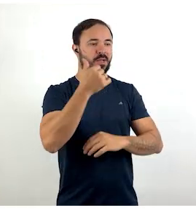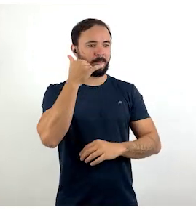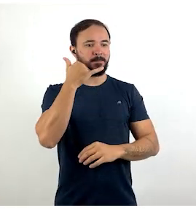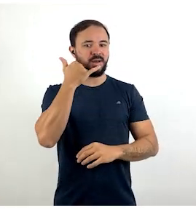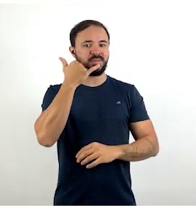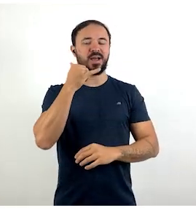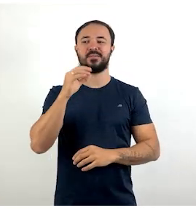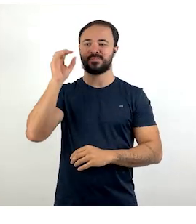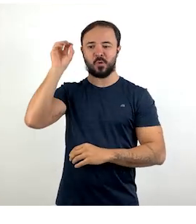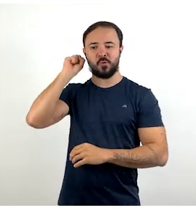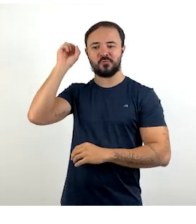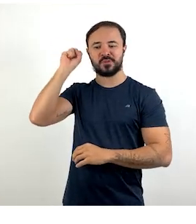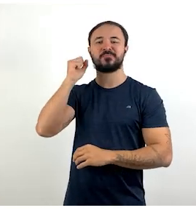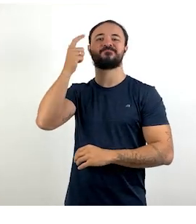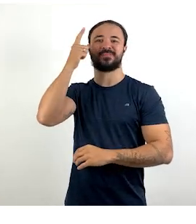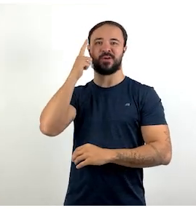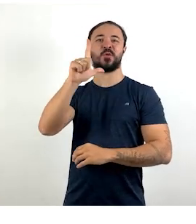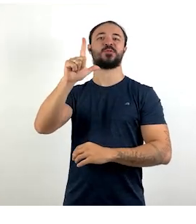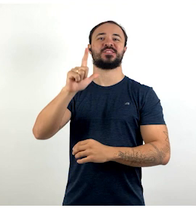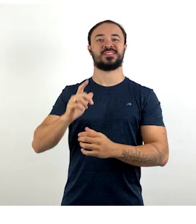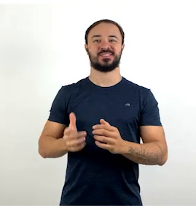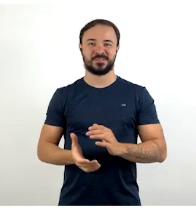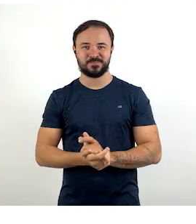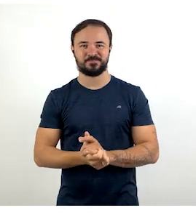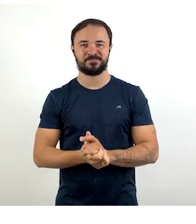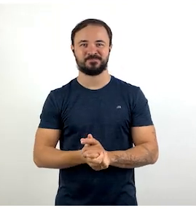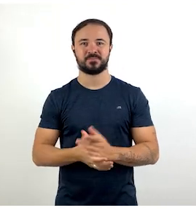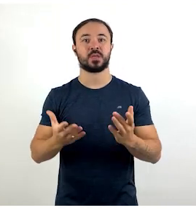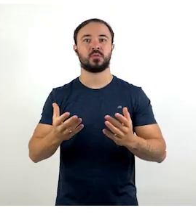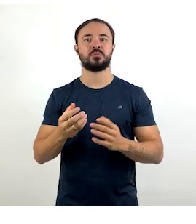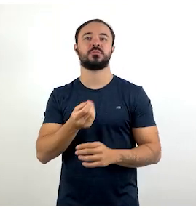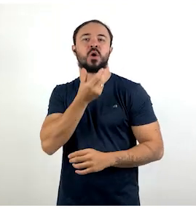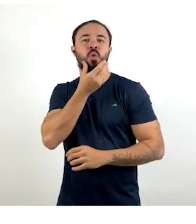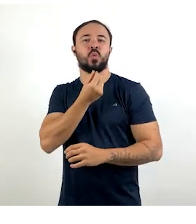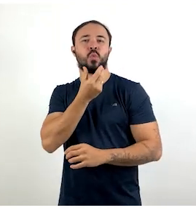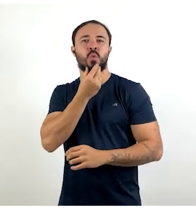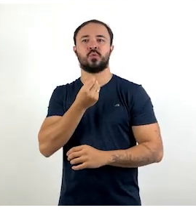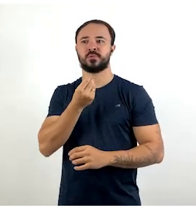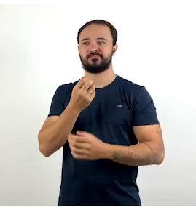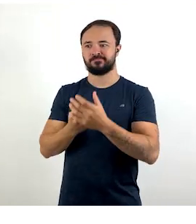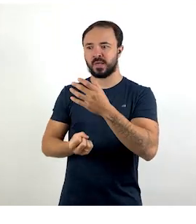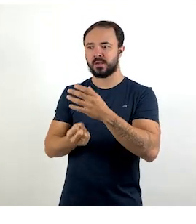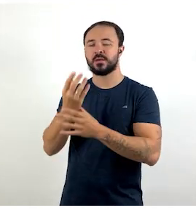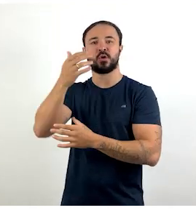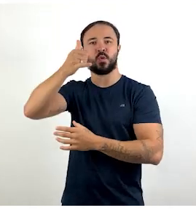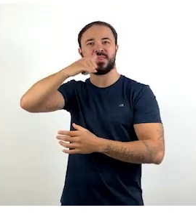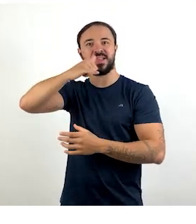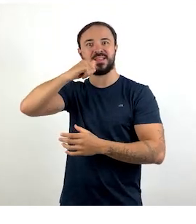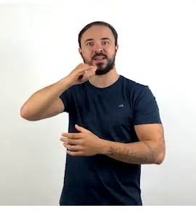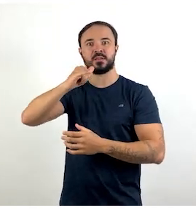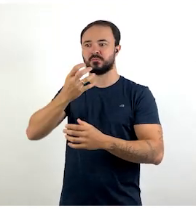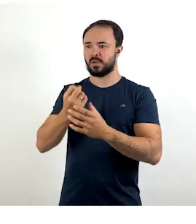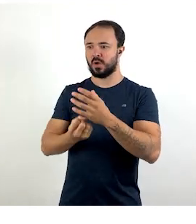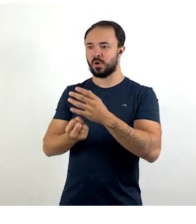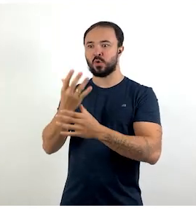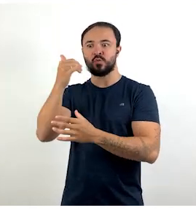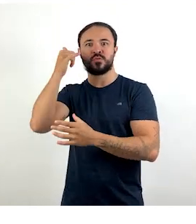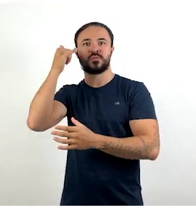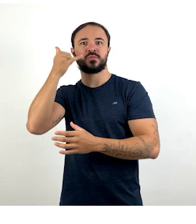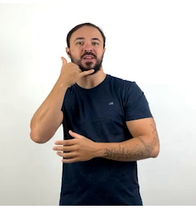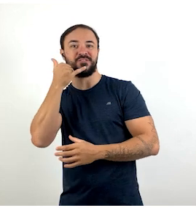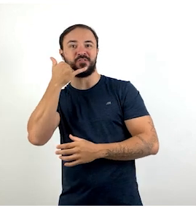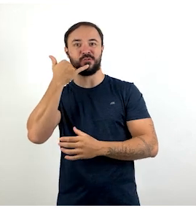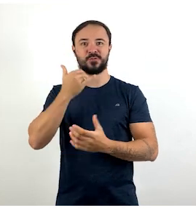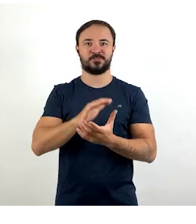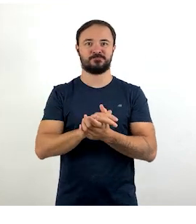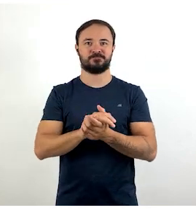também de sinais elétricos. Então, o telefone foi criado pelo italiano Meucci e aperfeiçoado em 1860